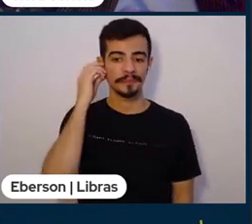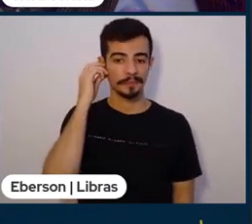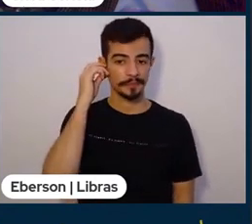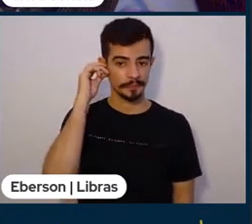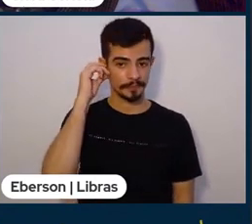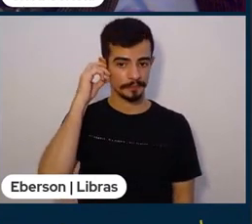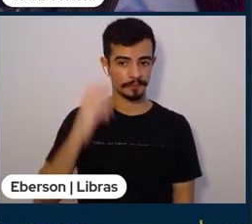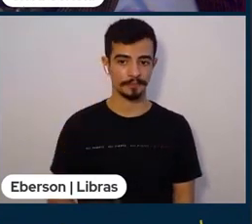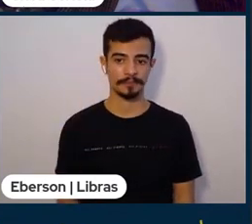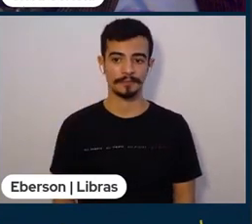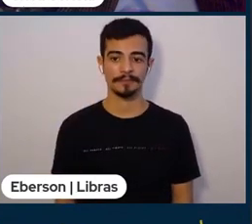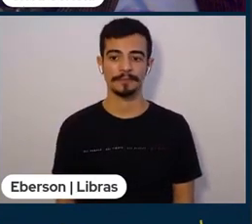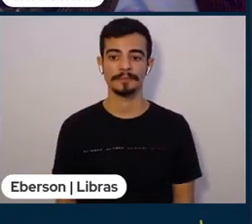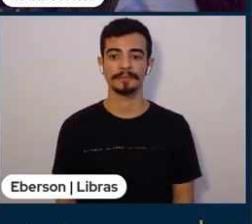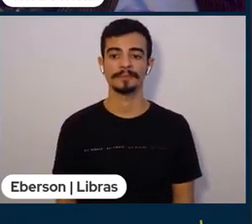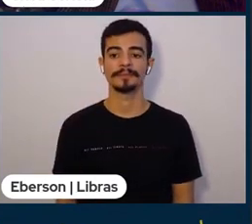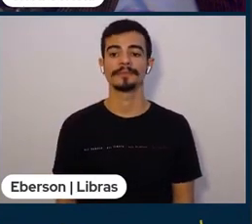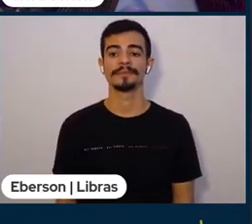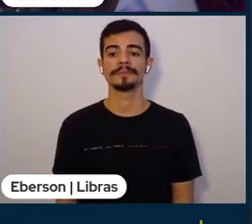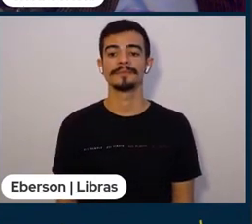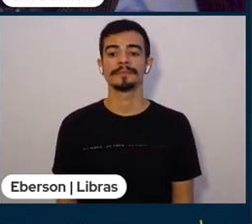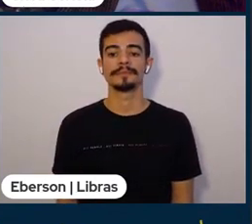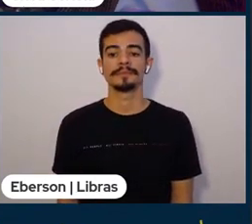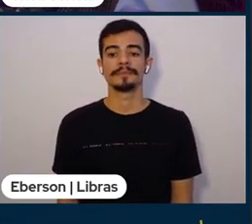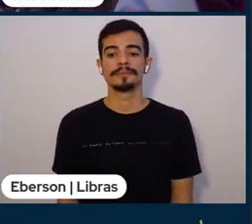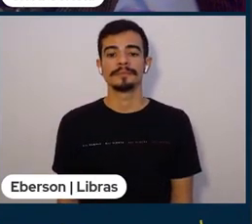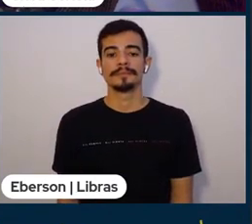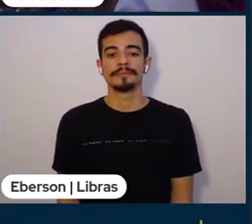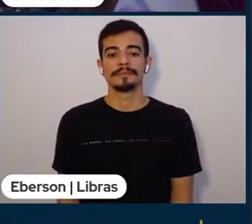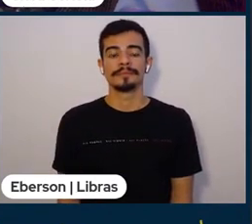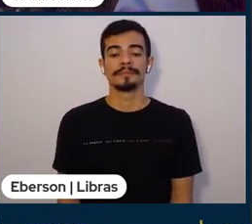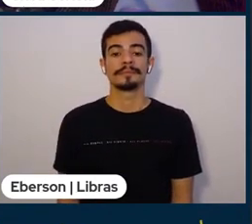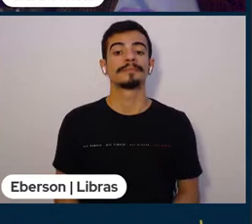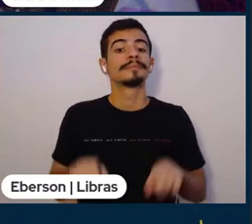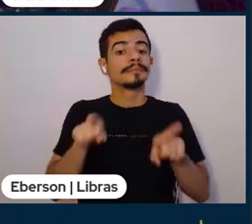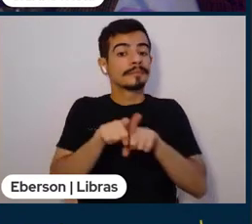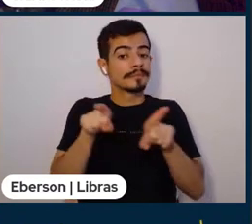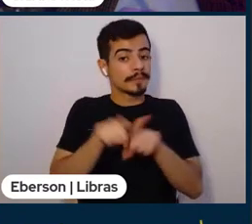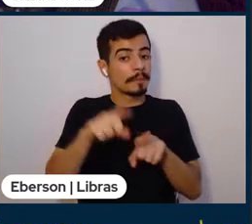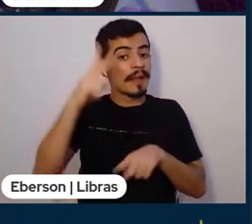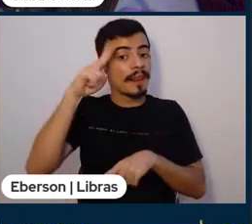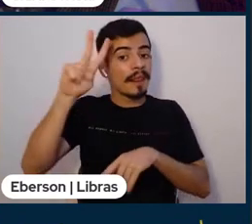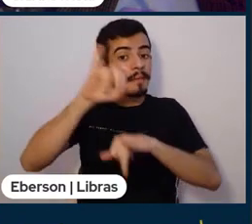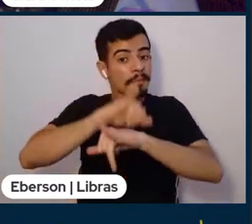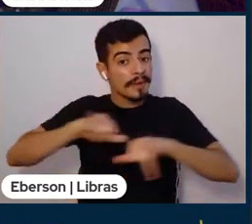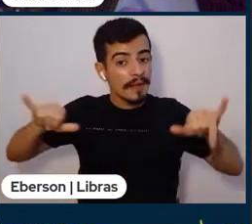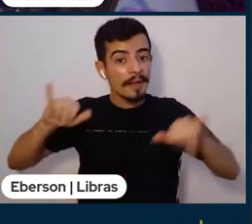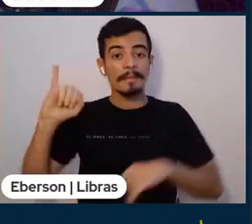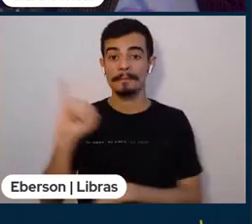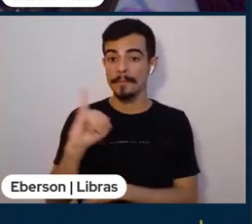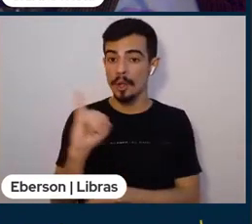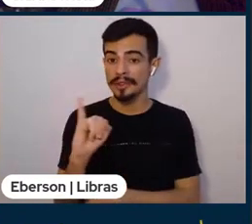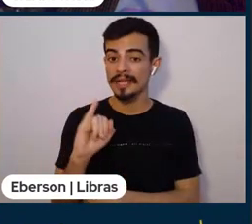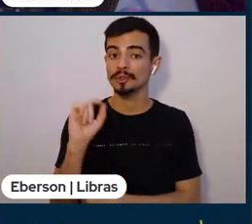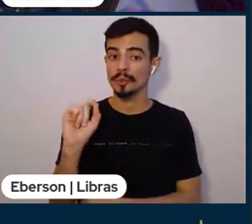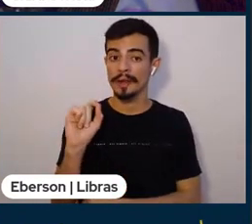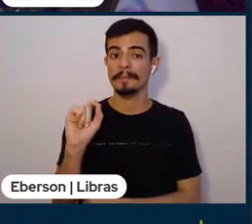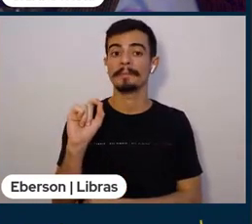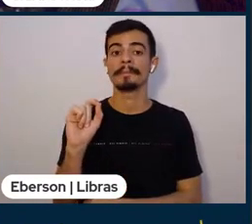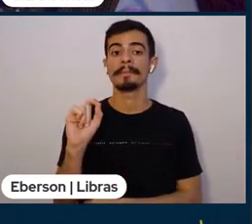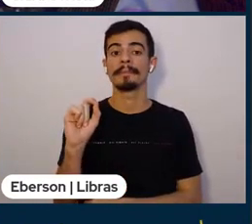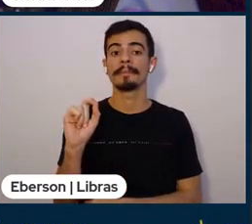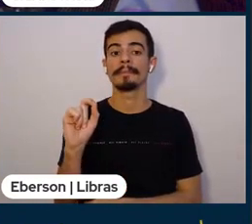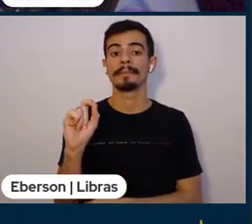Eu encerro aqui. Eu só quero lembrar uma coisa muito importante para vocês. Pessoal,